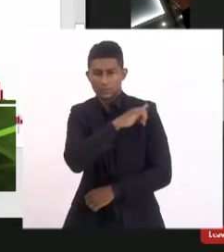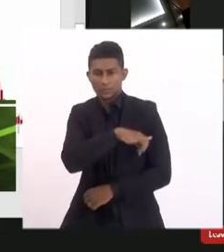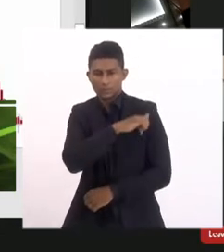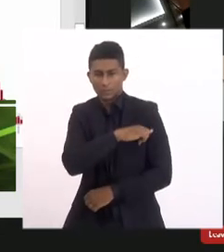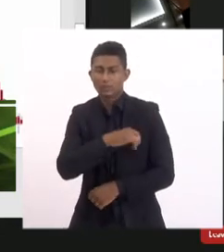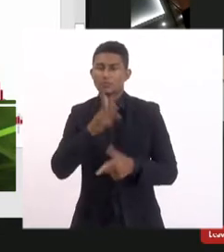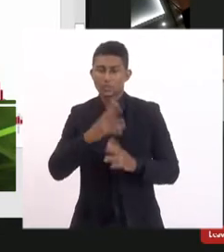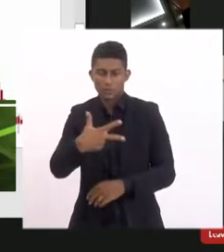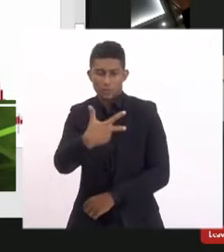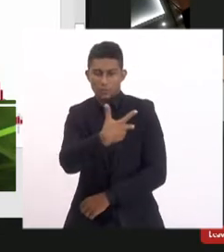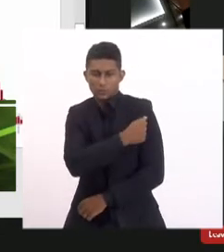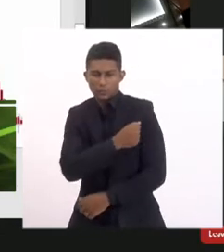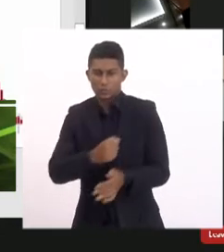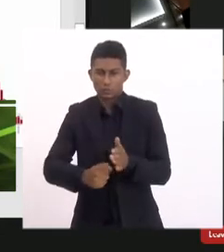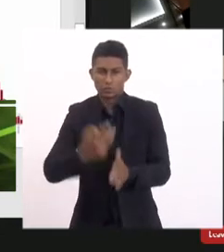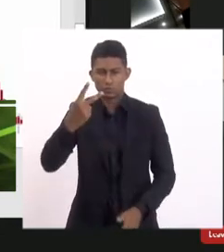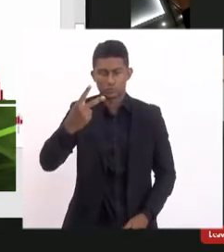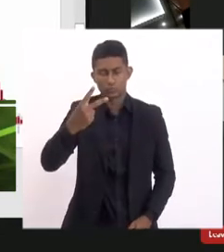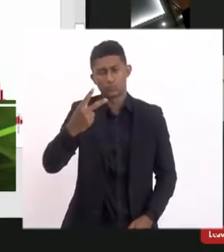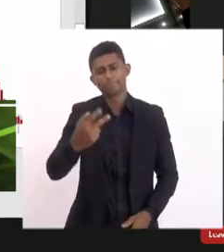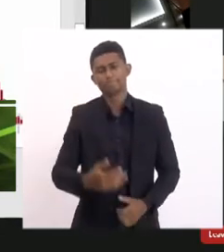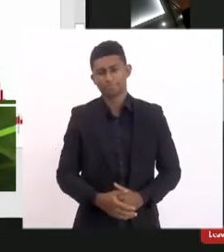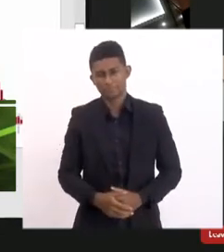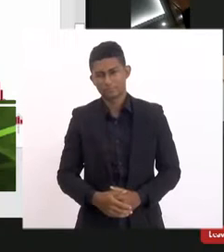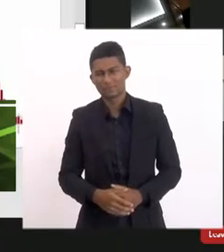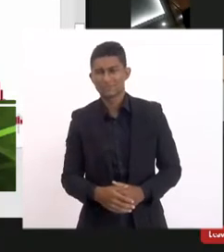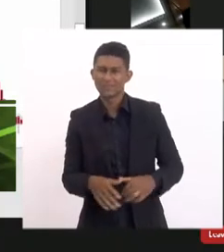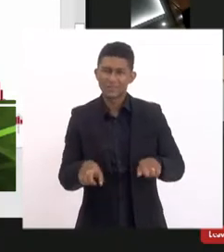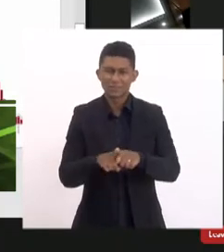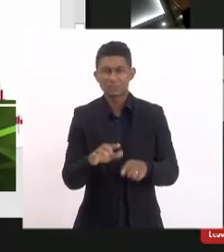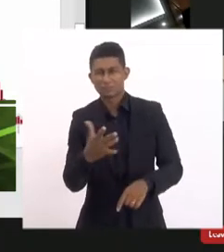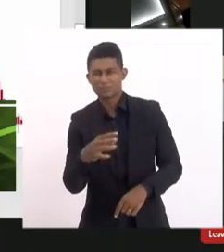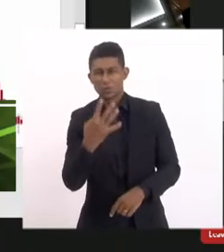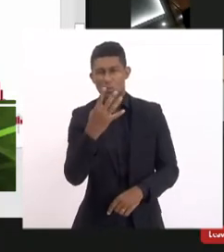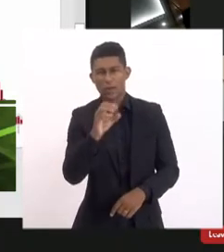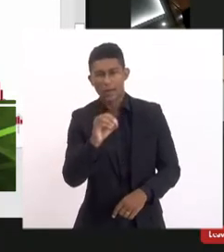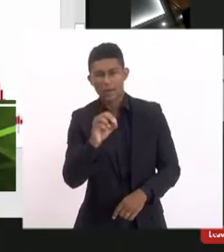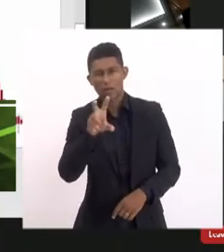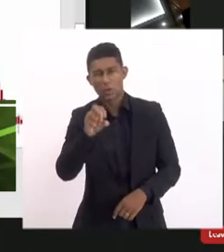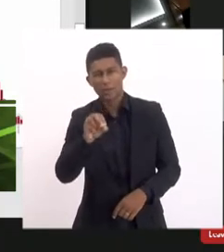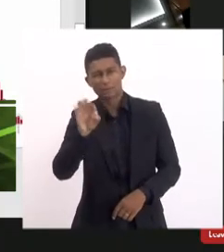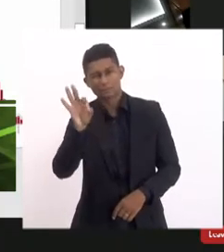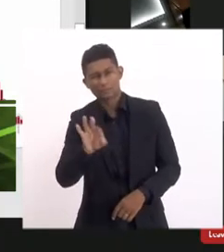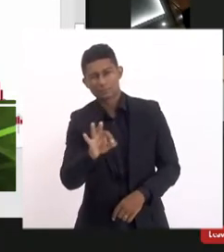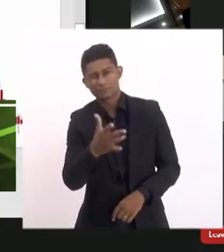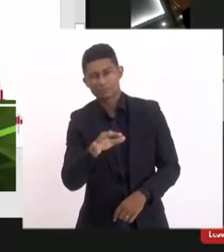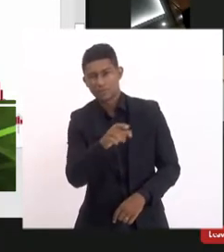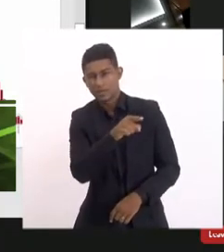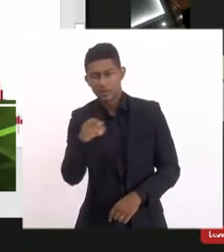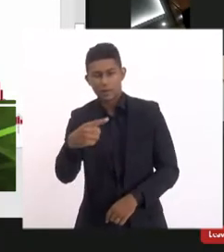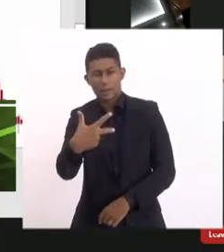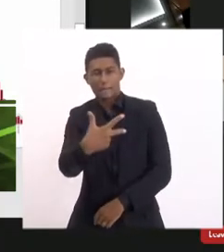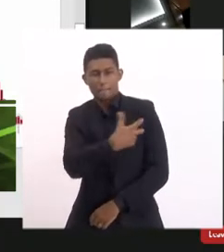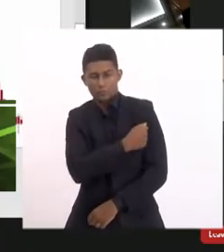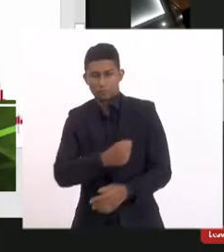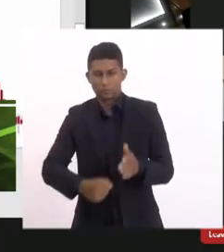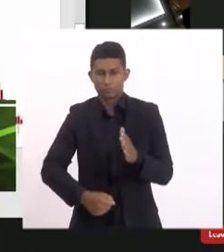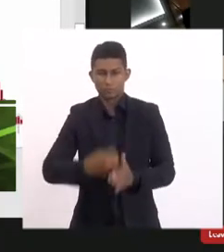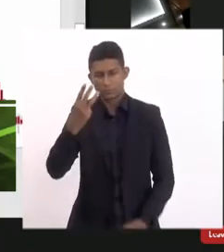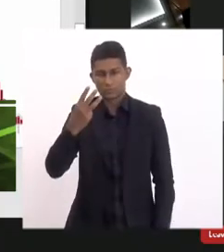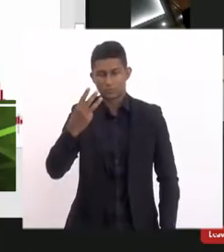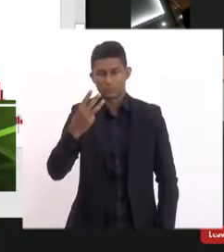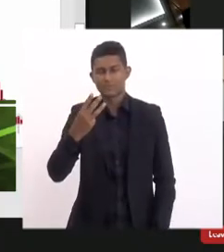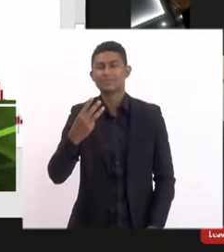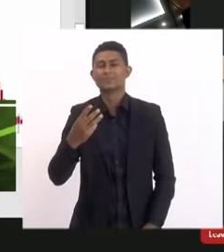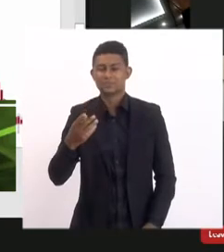e talvez na faixa de 40%, 50%, chegando a 50% com a dose de reforço, né? Porque a gente começou